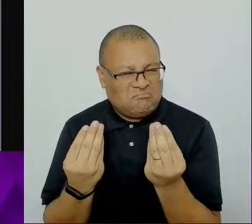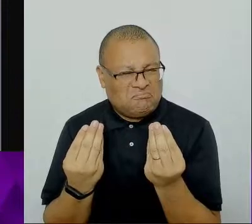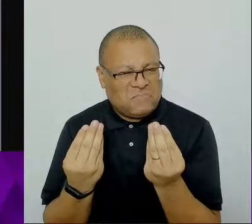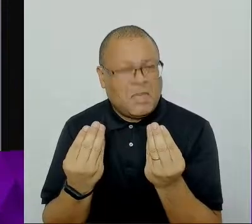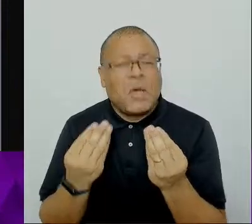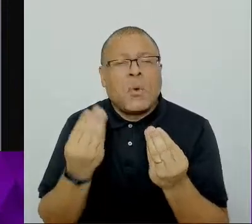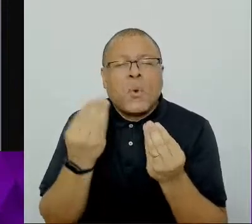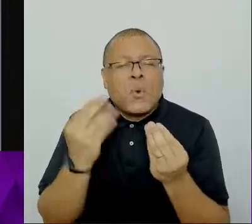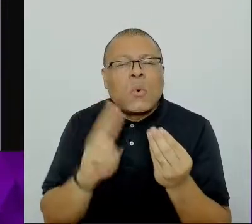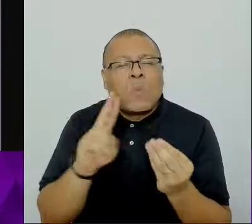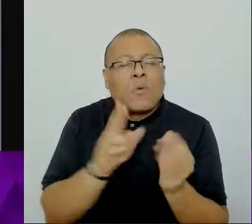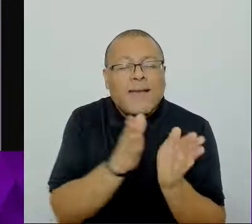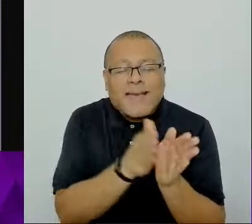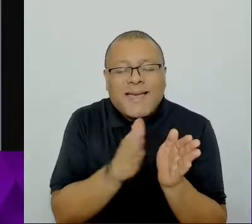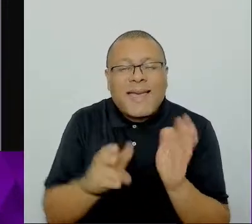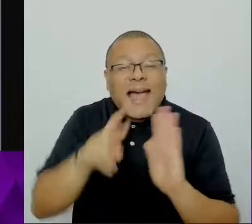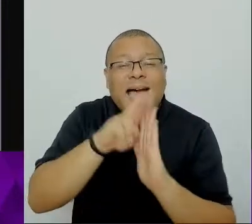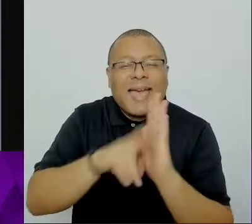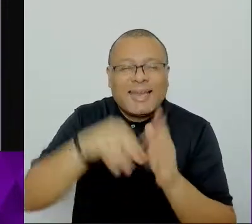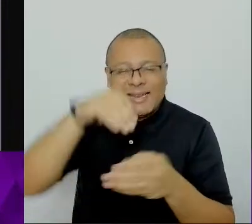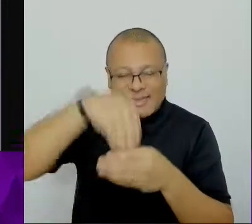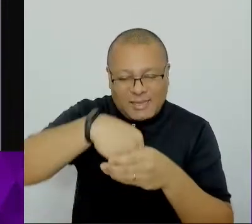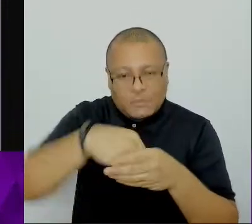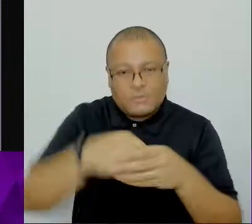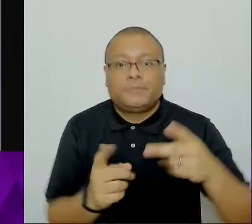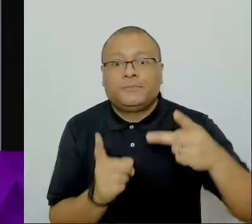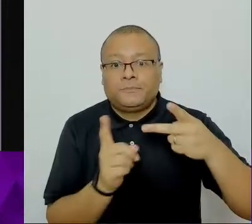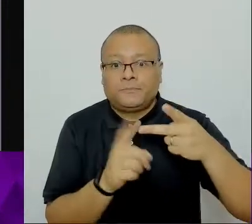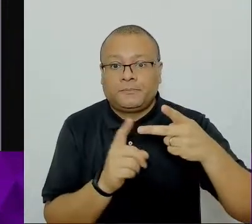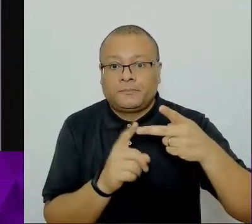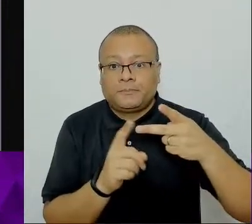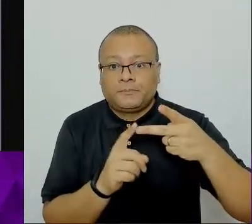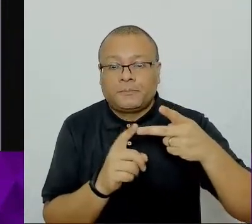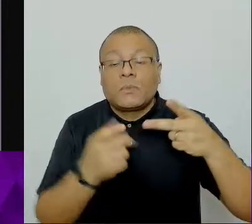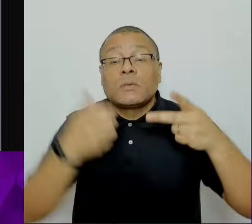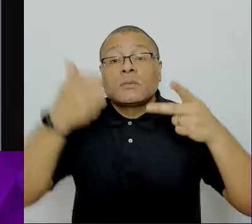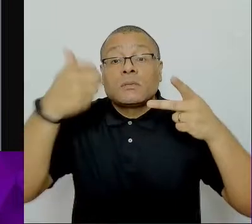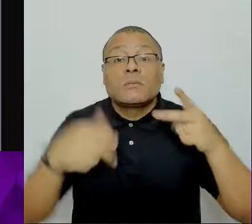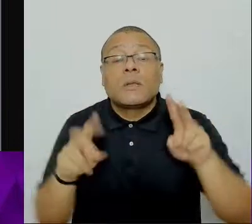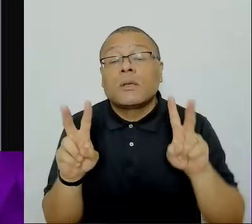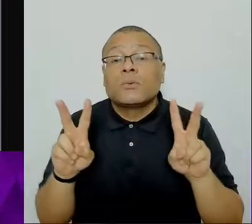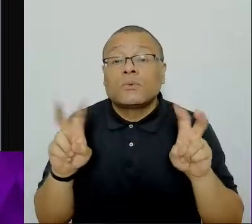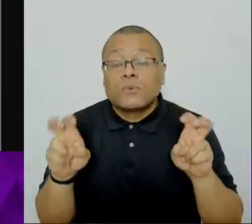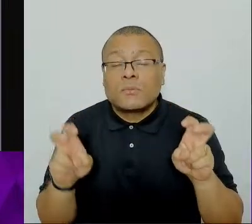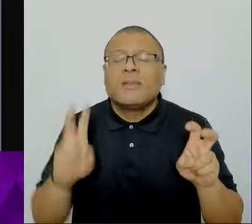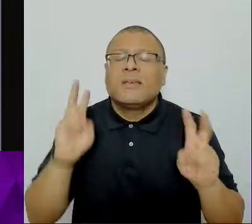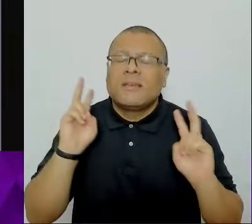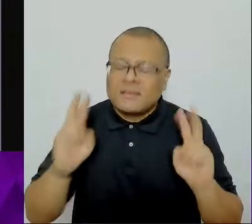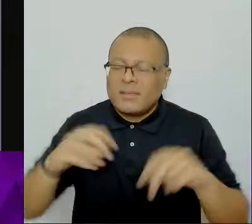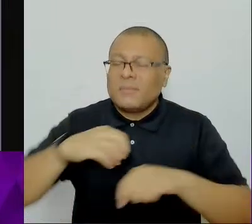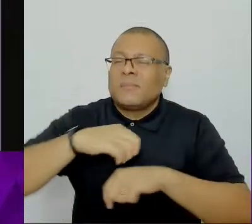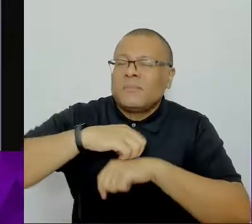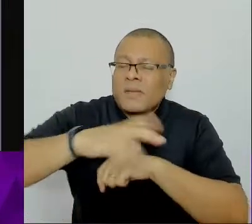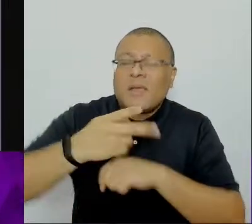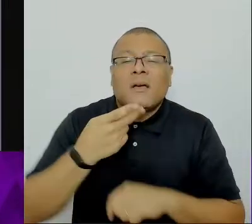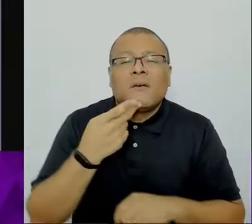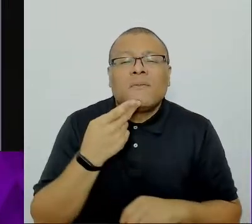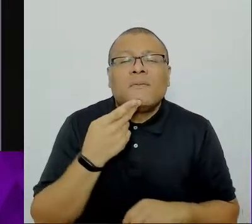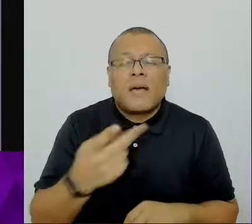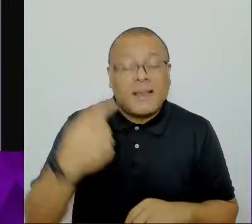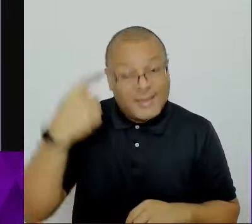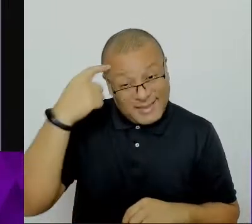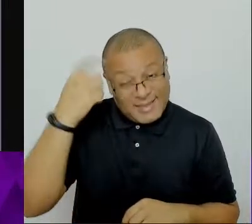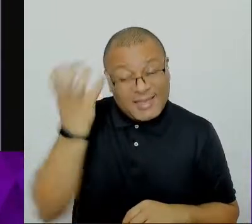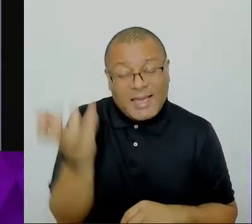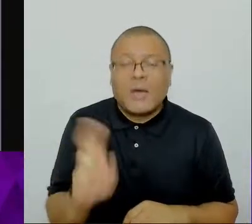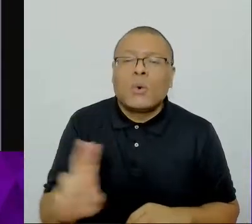dessas aplicações. Em seguida, falar algo que a gente sempre recomenda quando a gente está falando de inteligência